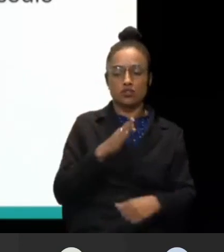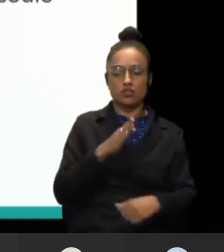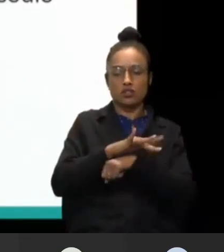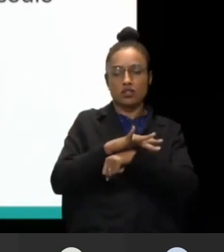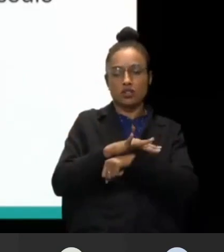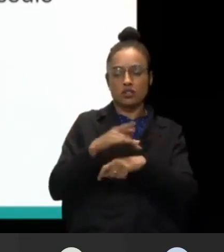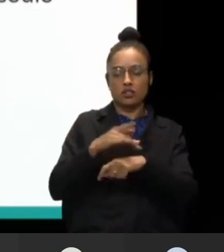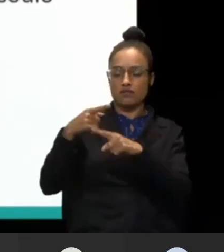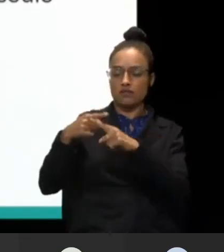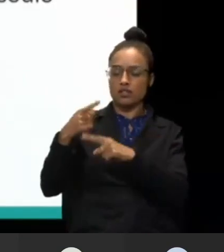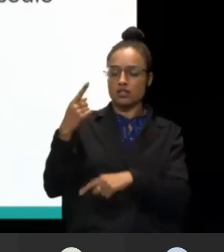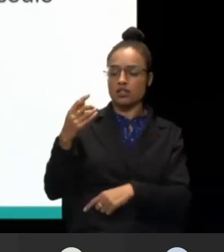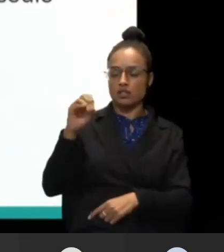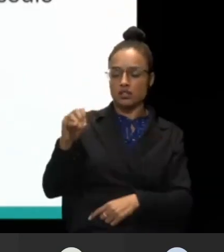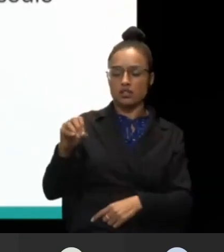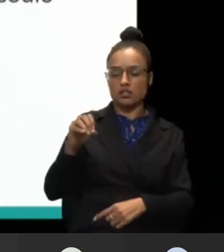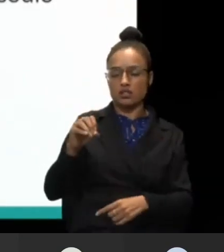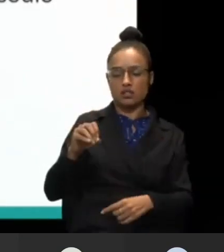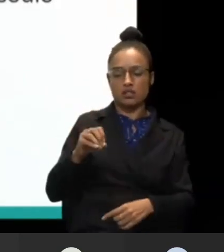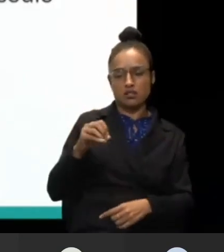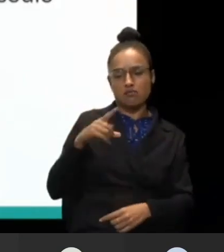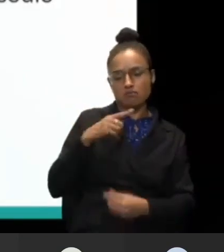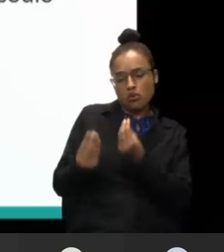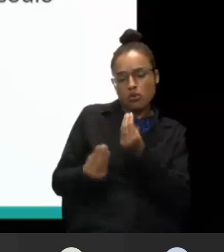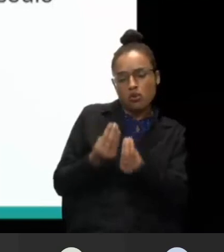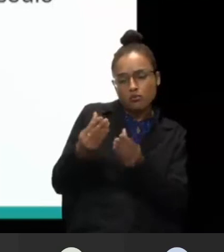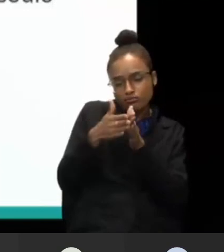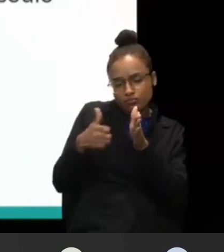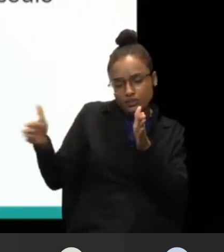da amostra. Esse seria